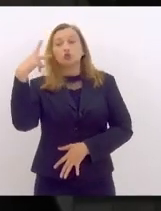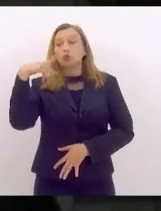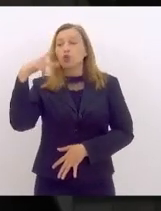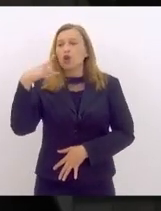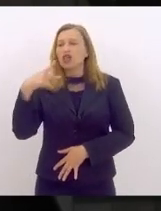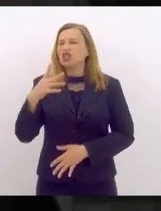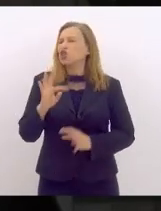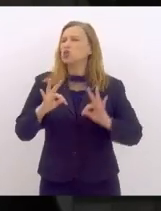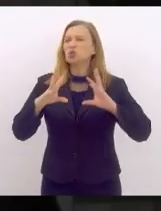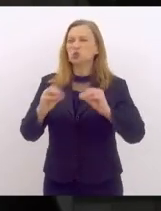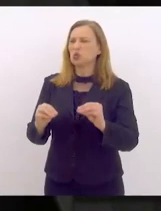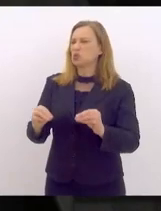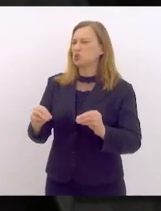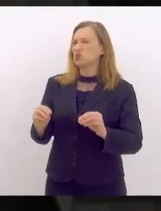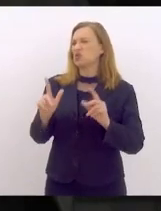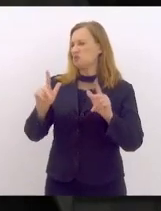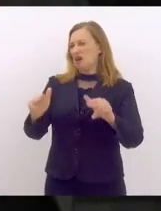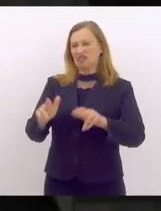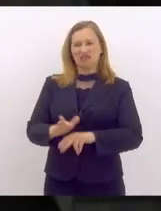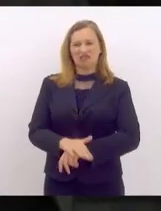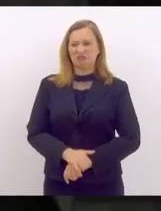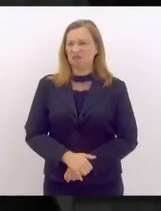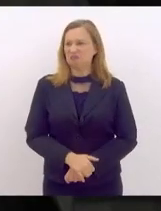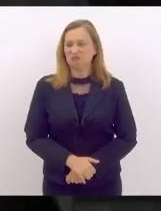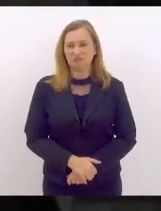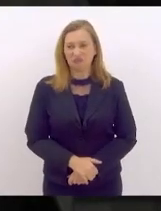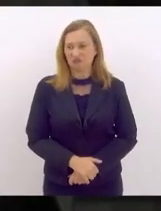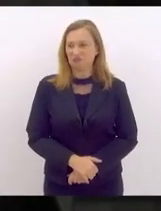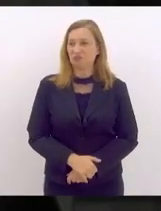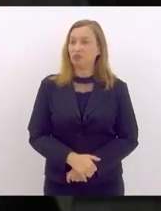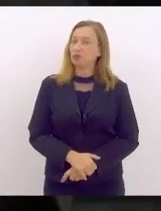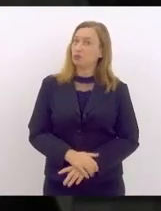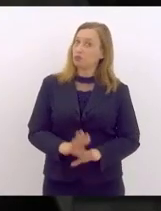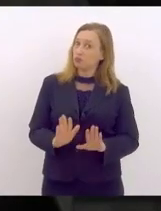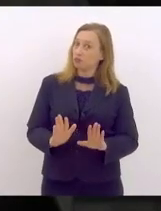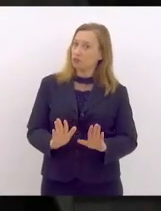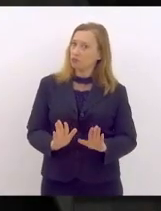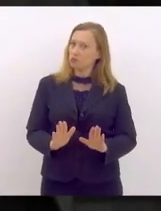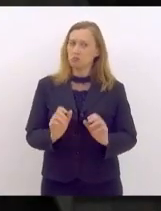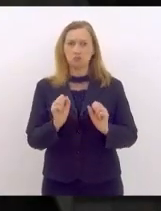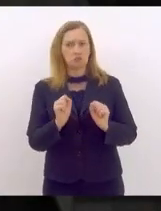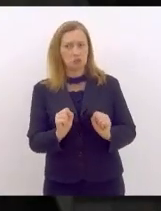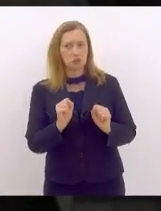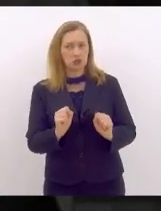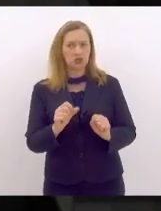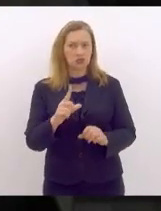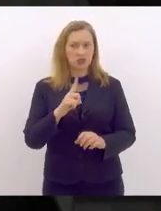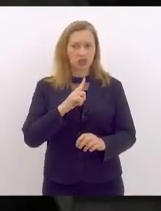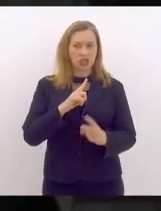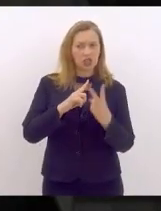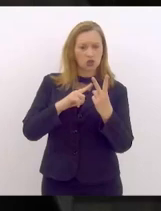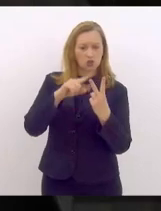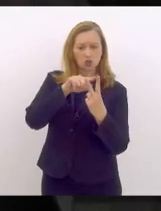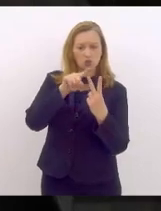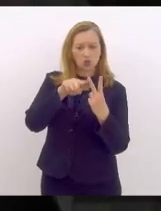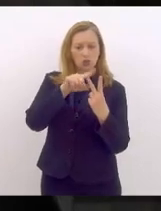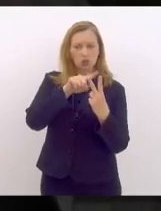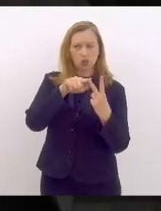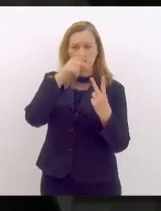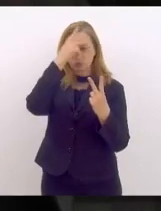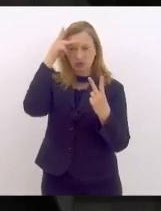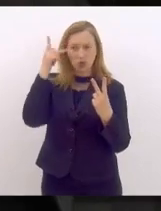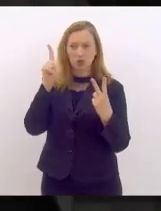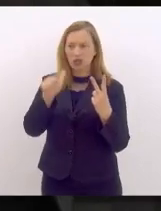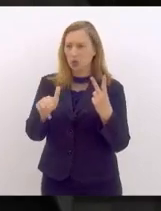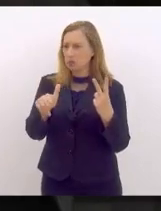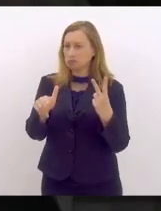são todos iguais como fosse possível existirem duas pessoas